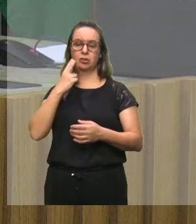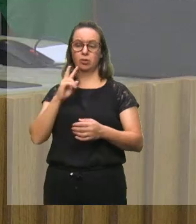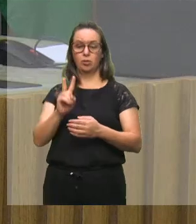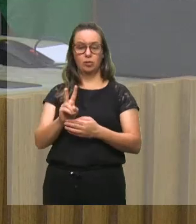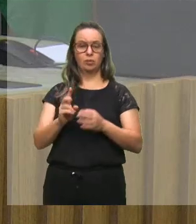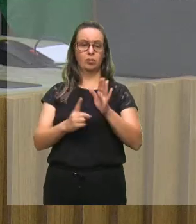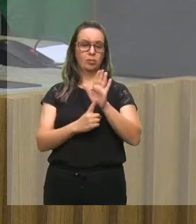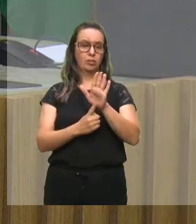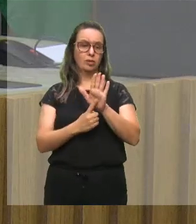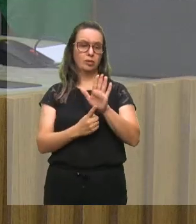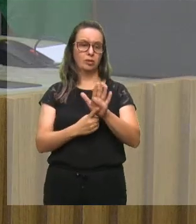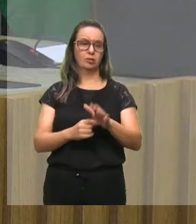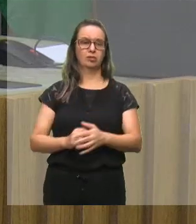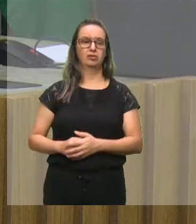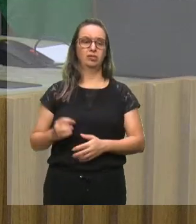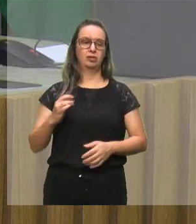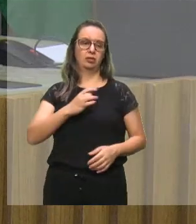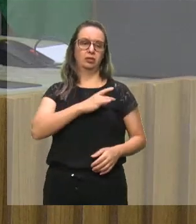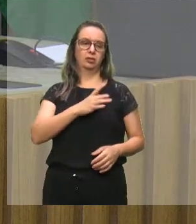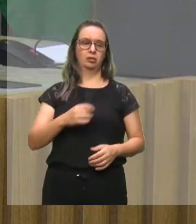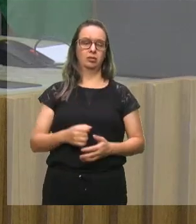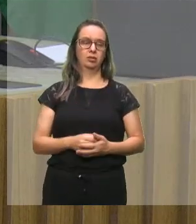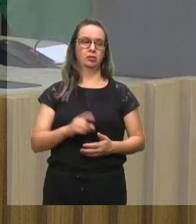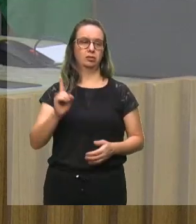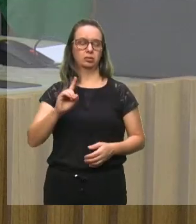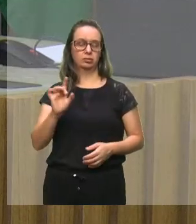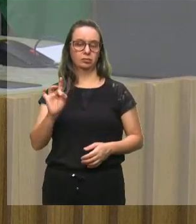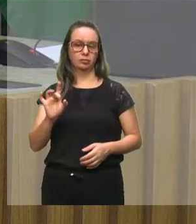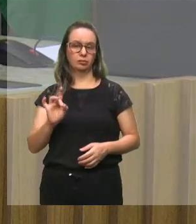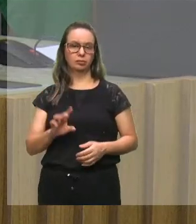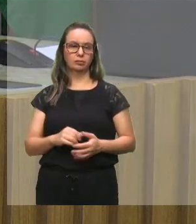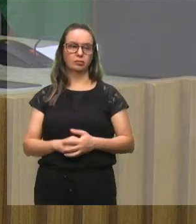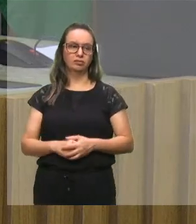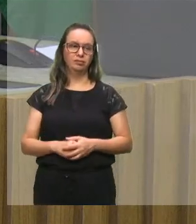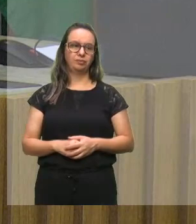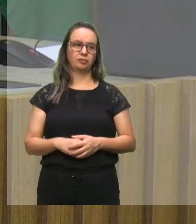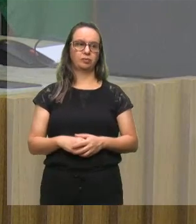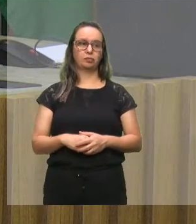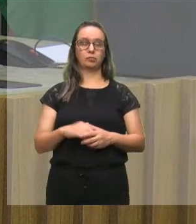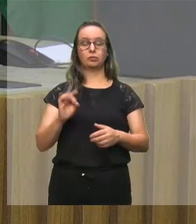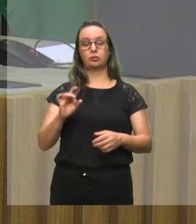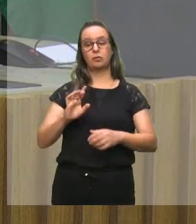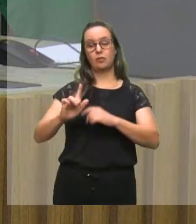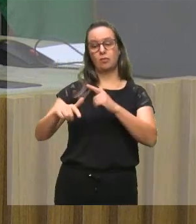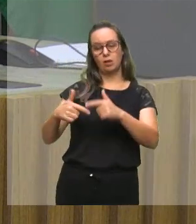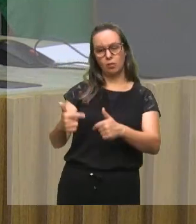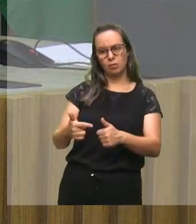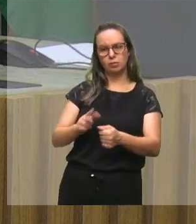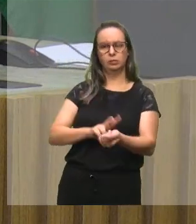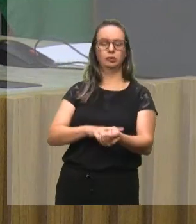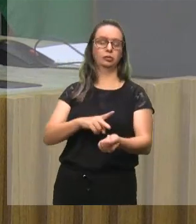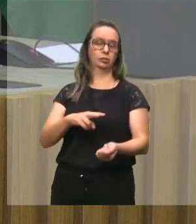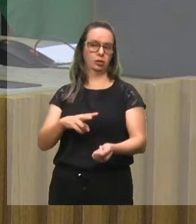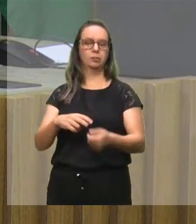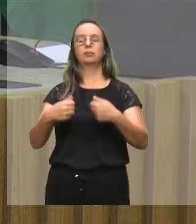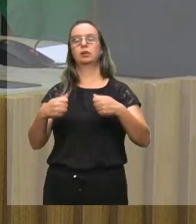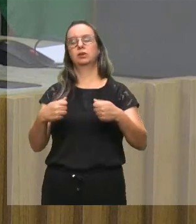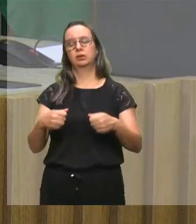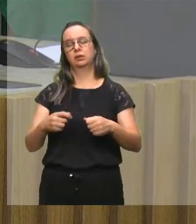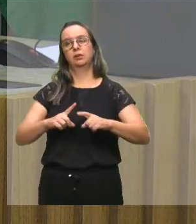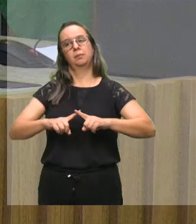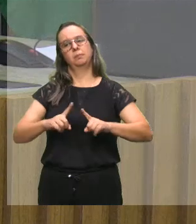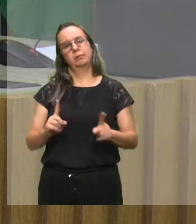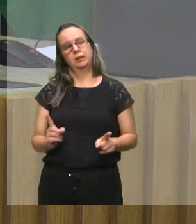à saúde, e não somente dessa prática curativa, que é extremamente necessária. No entanto, nós